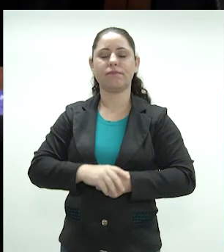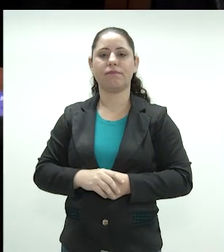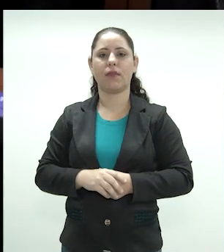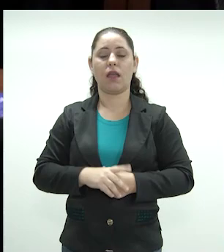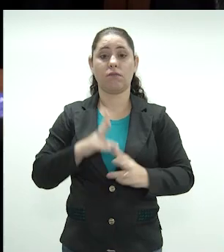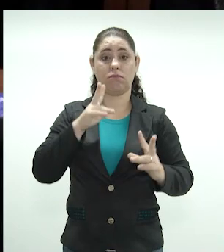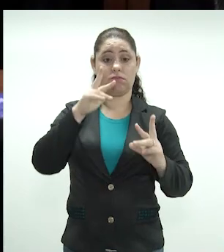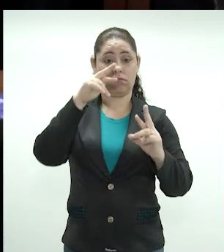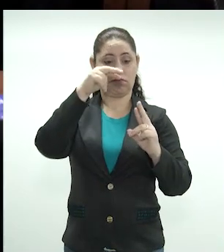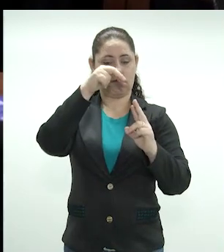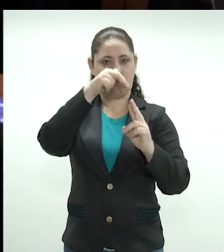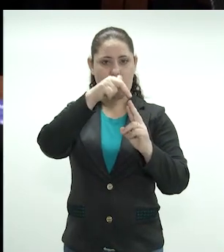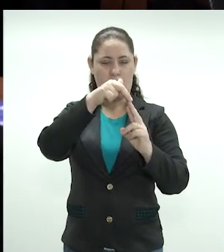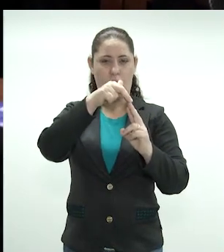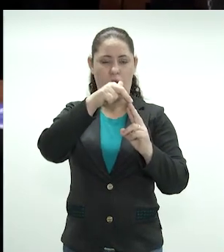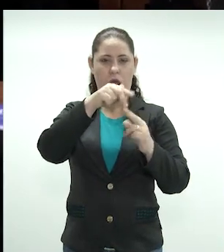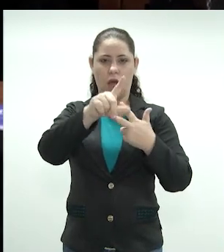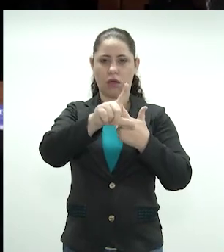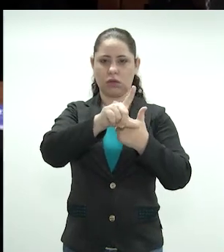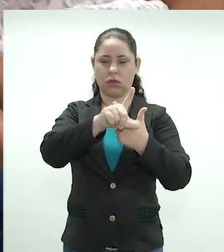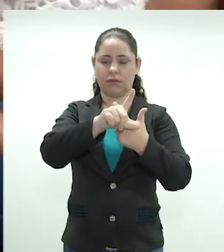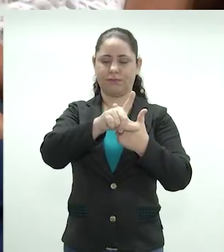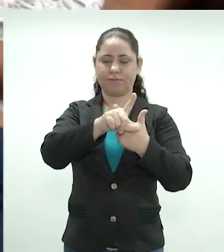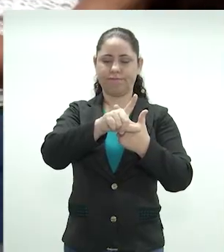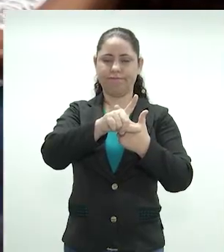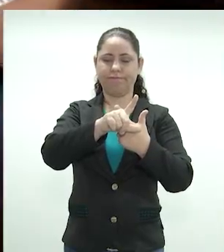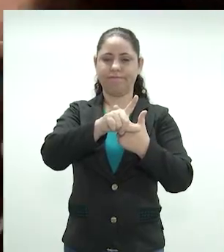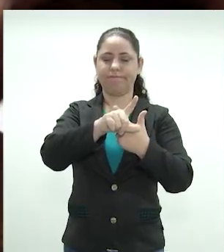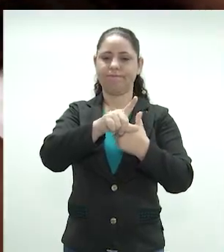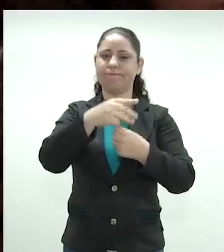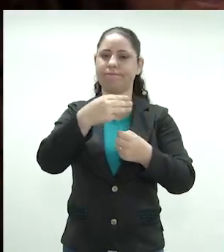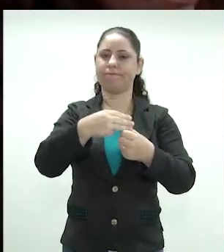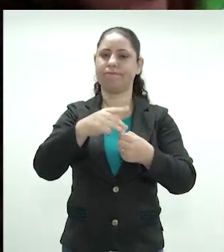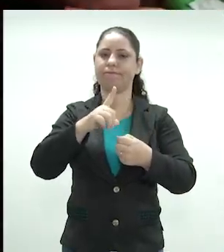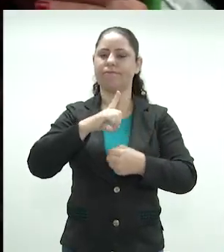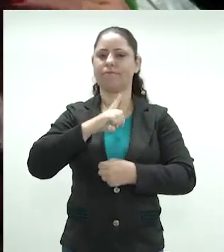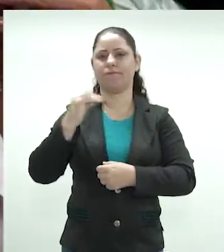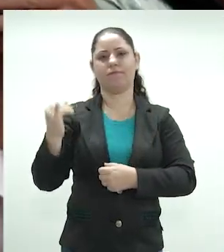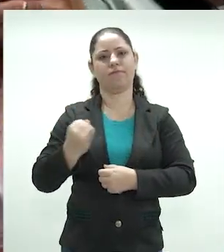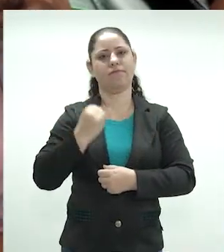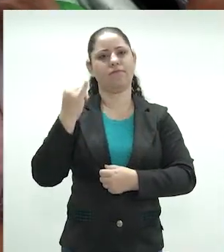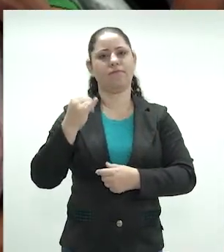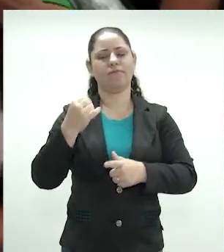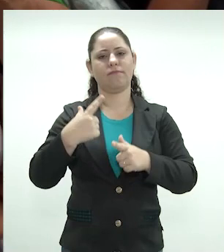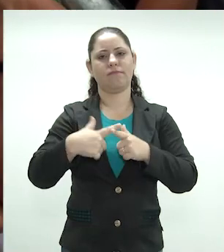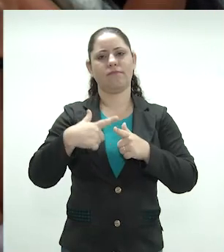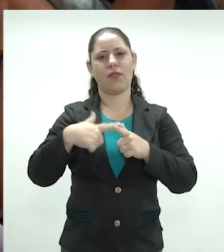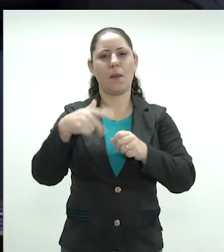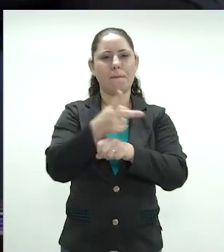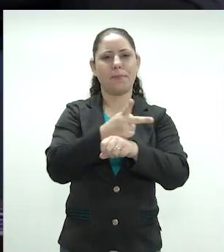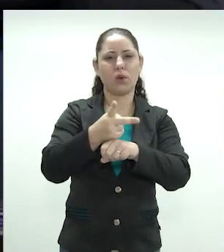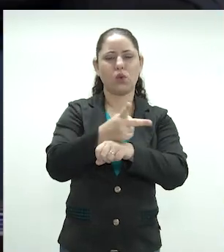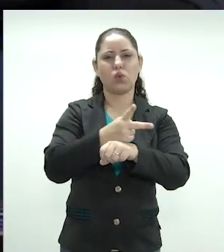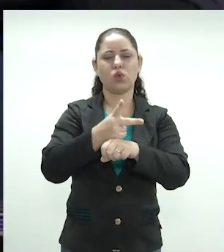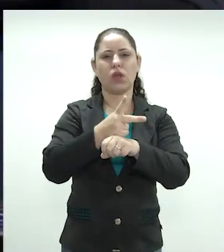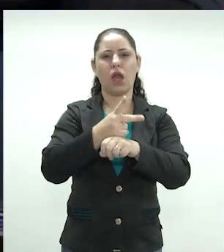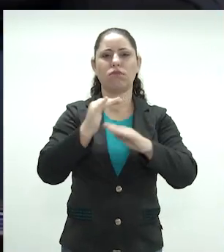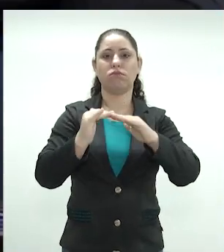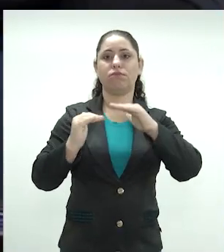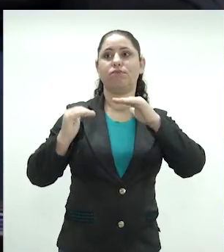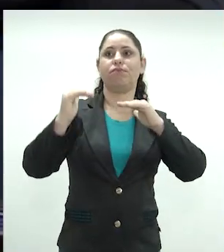A representatividade nos legislativos municipais ganha importância não apenas pela busca por